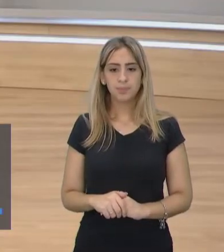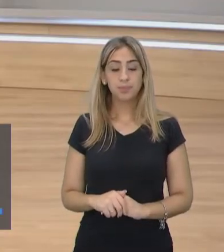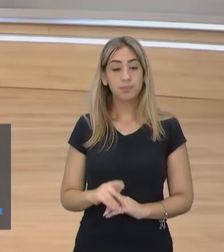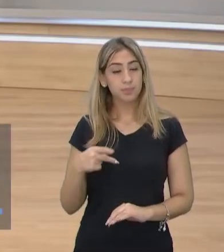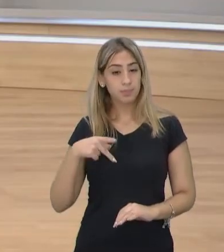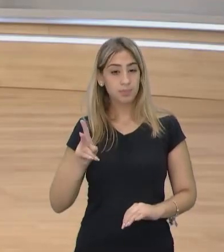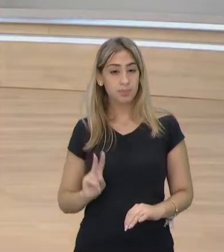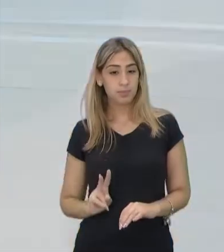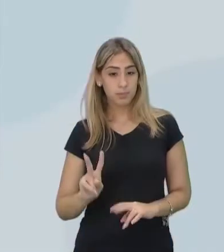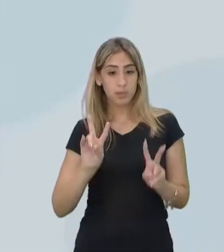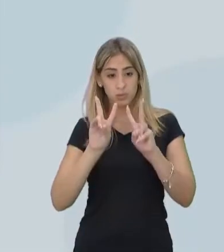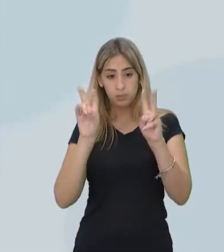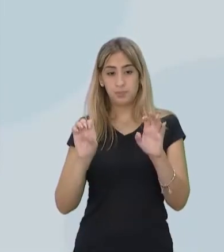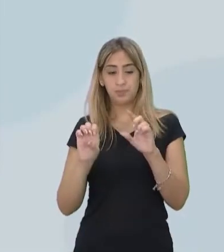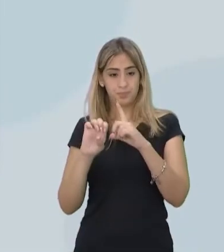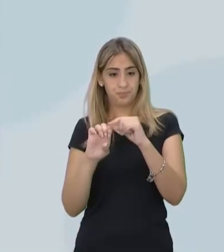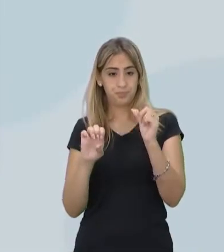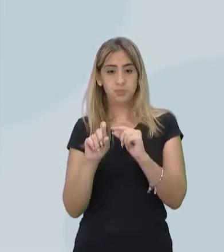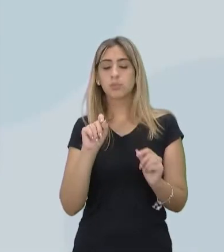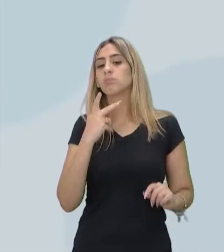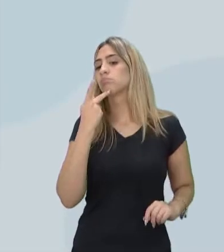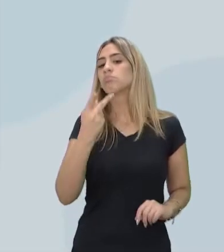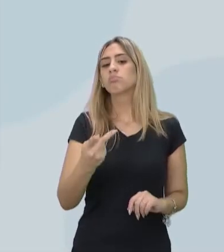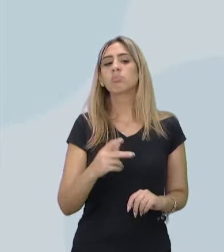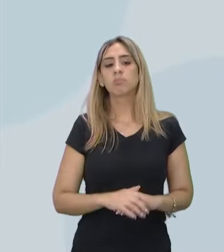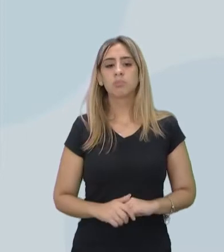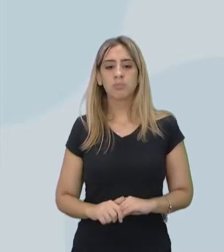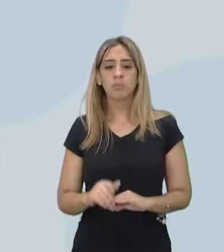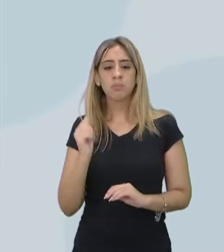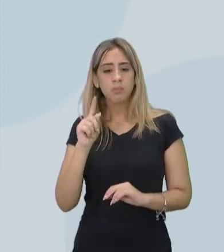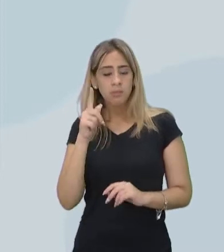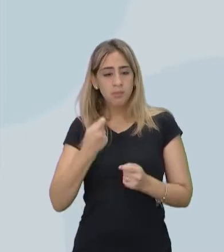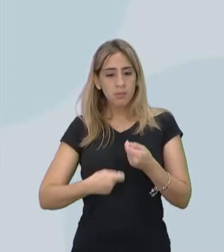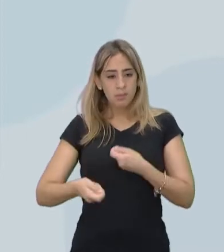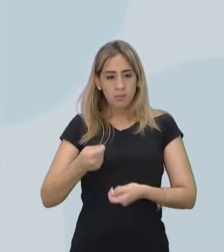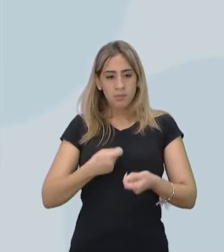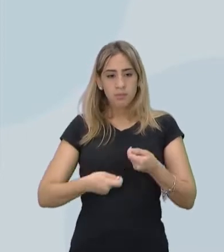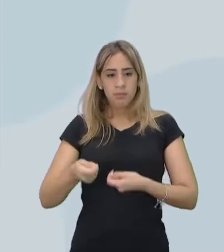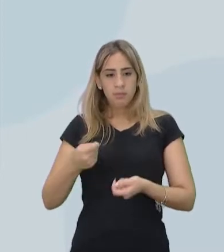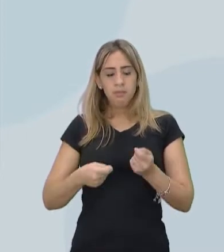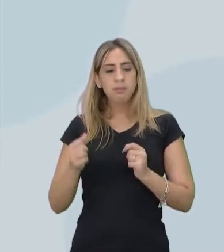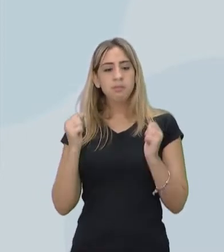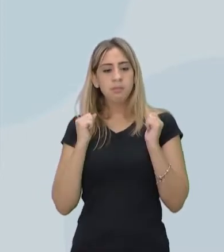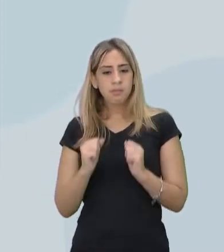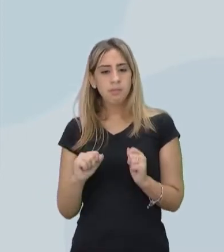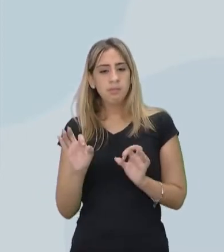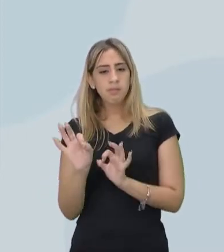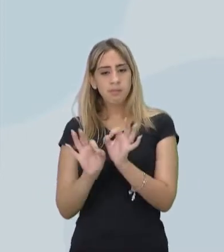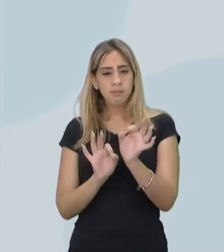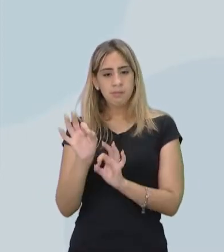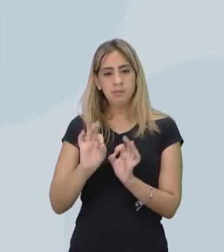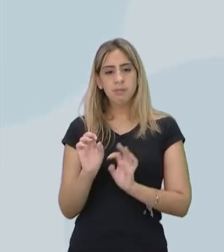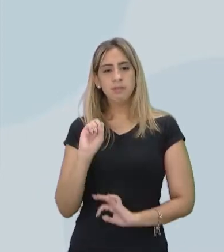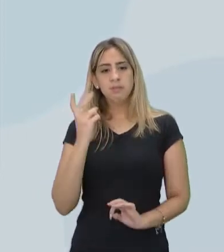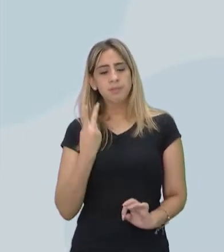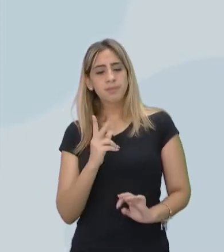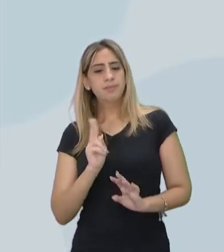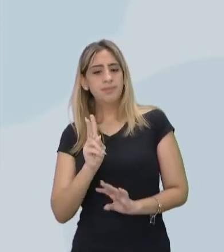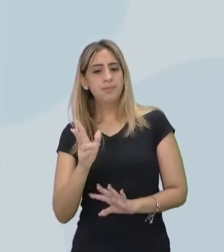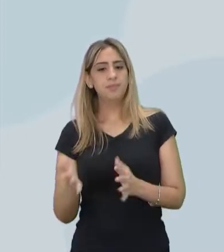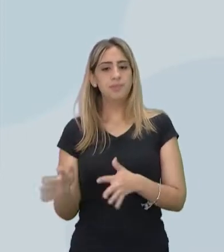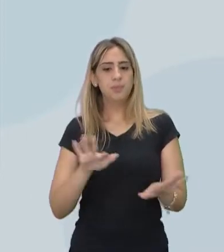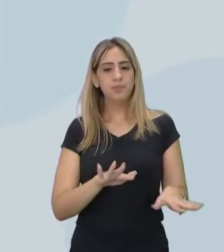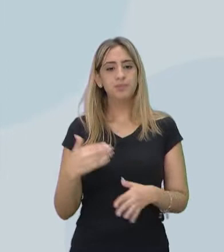ler sobre o empreendedorismo, o que diz também? Pode ser um negócio. Sim. E pode ser um projeto ou mesmo um movimento